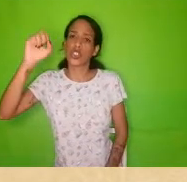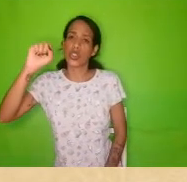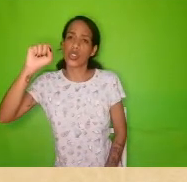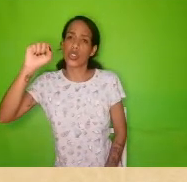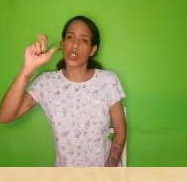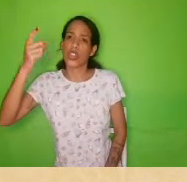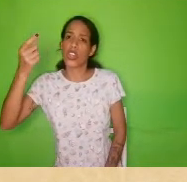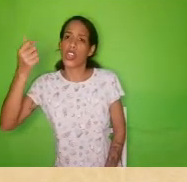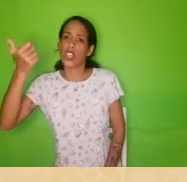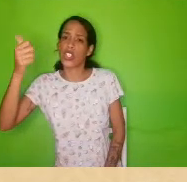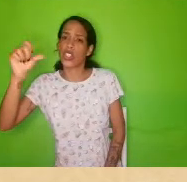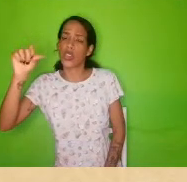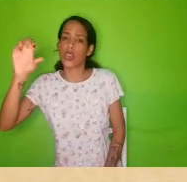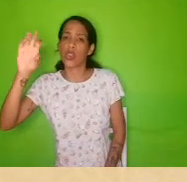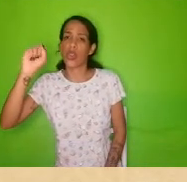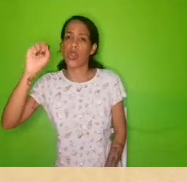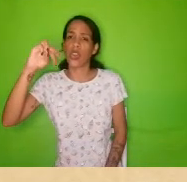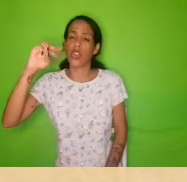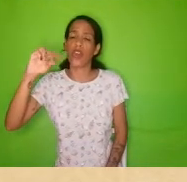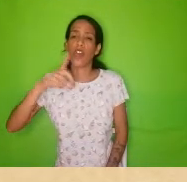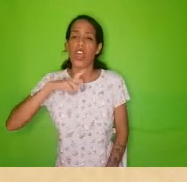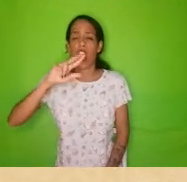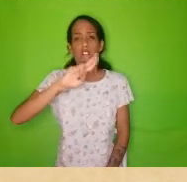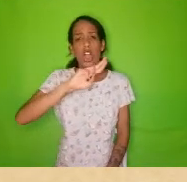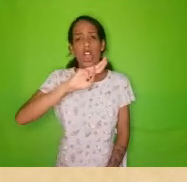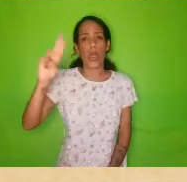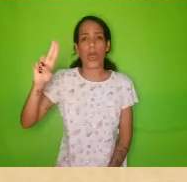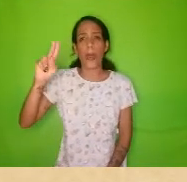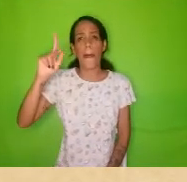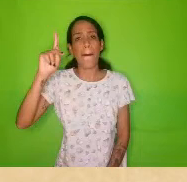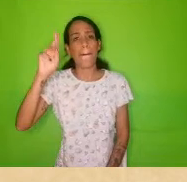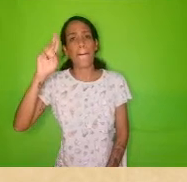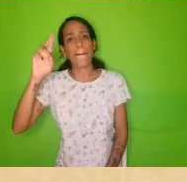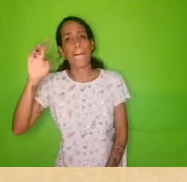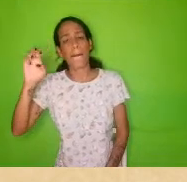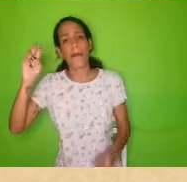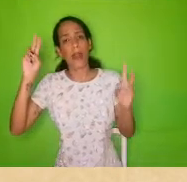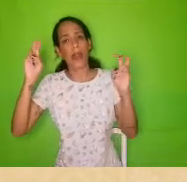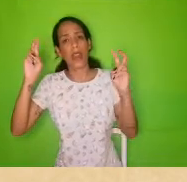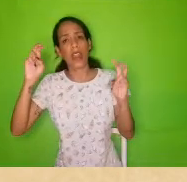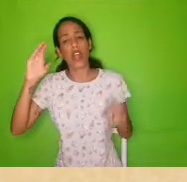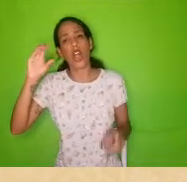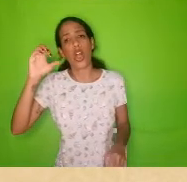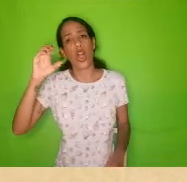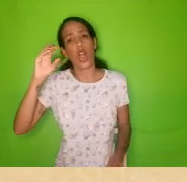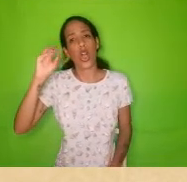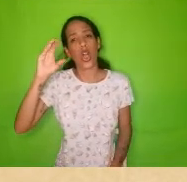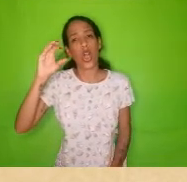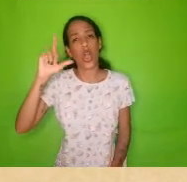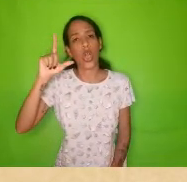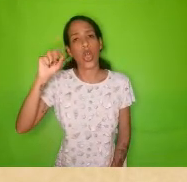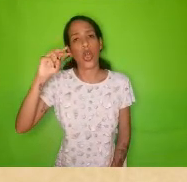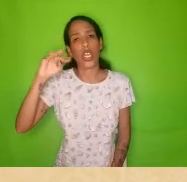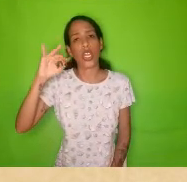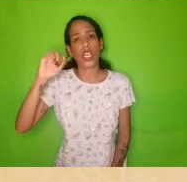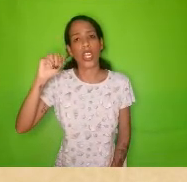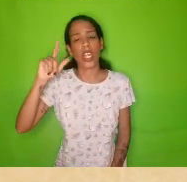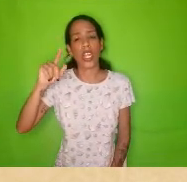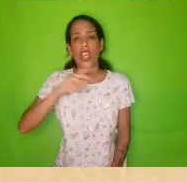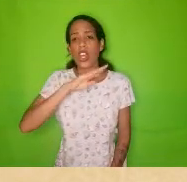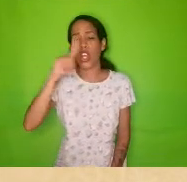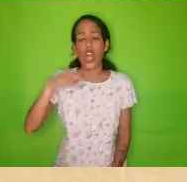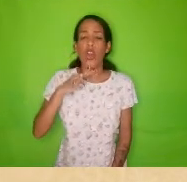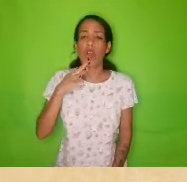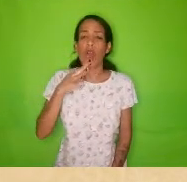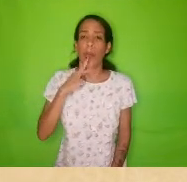colonial, nomenclatura, é com a África pré-colonial. Aliás, nós conhecemos pouco da África colonial. O que seria a África colonial? A